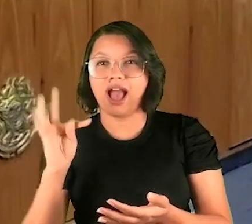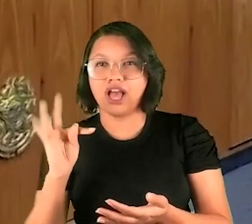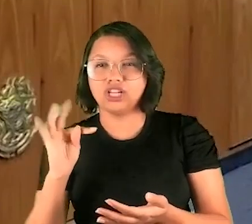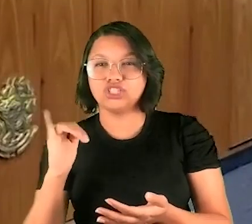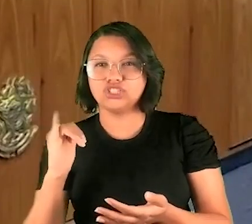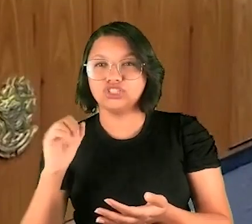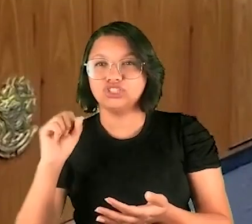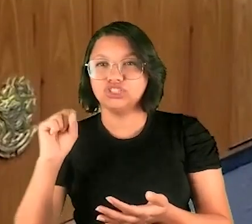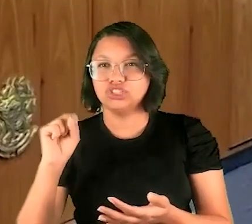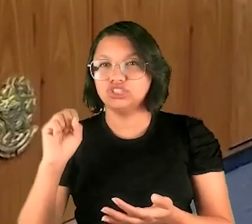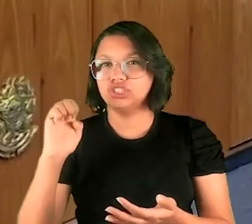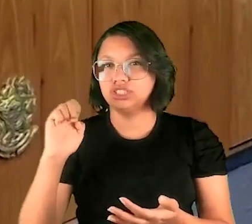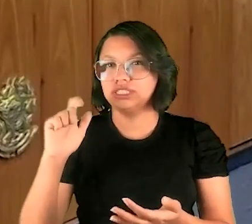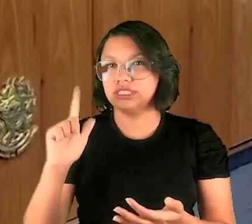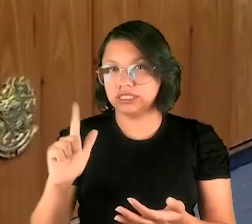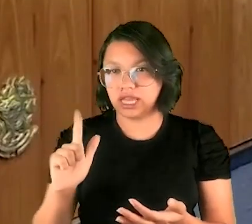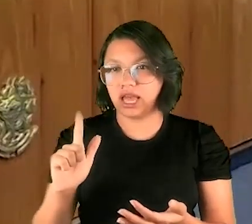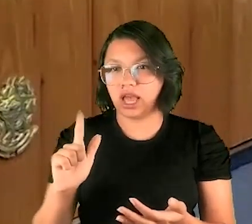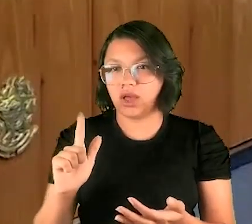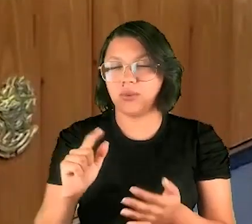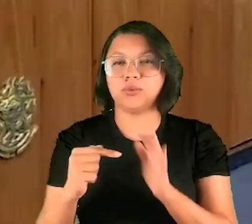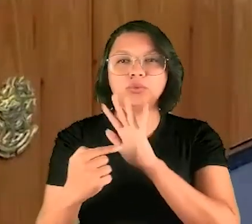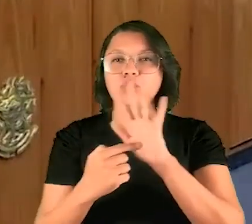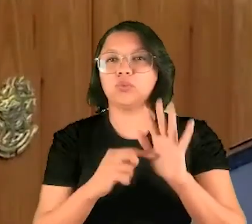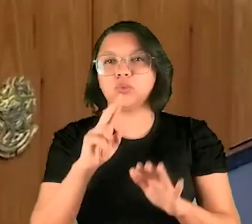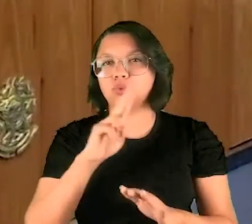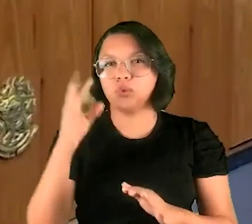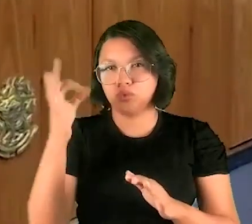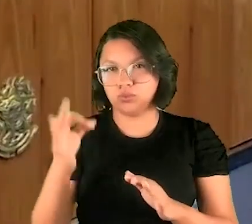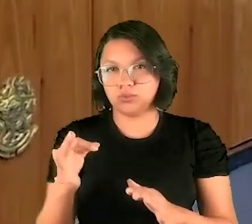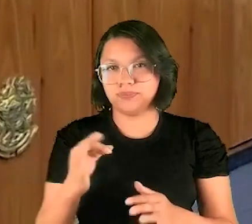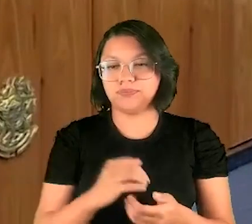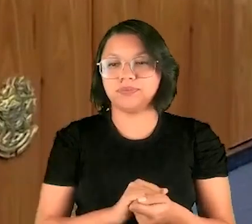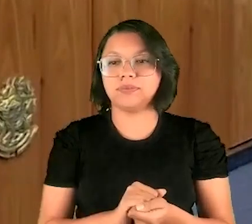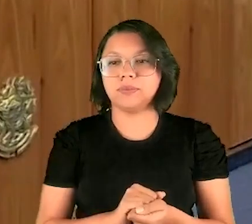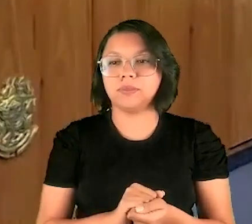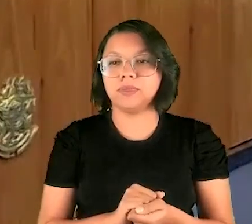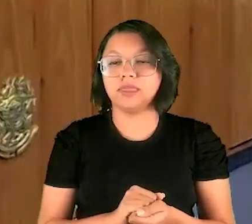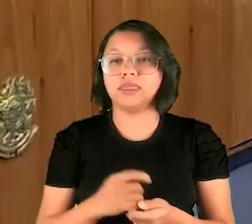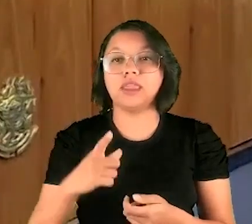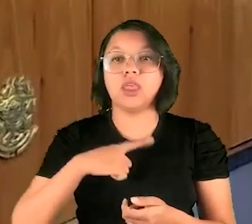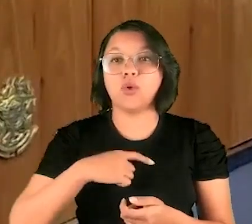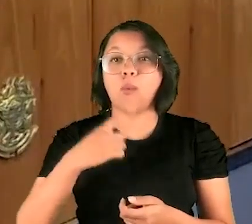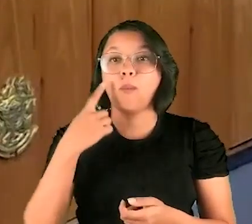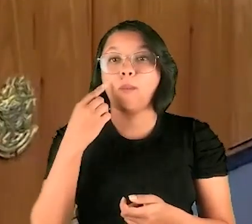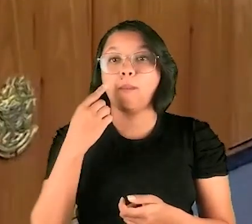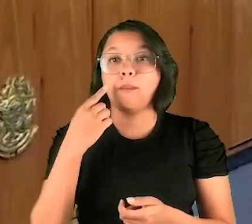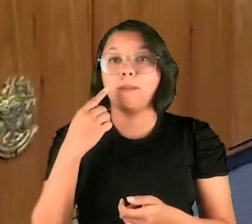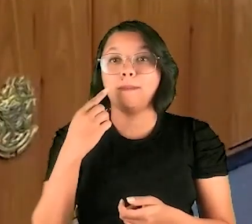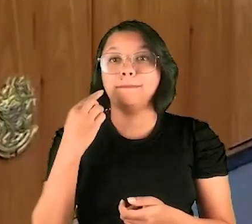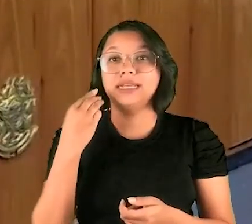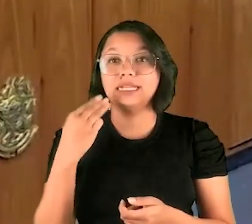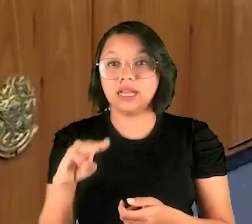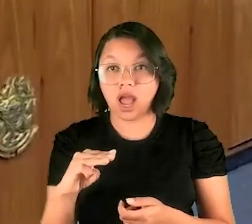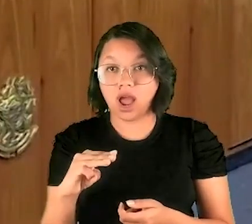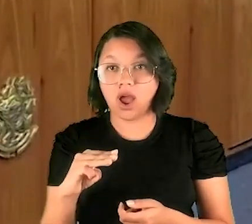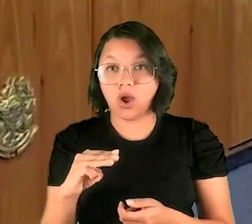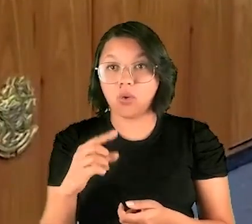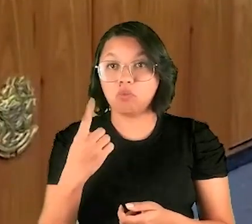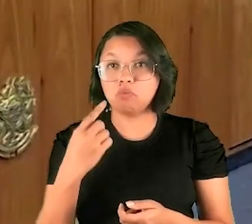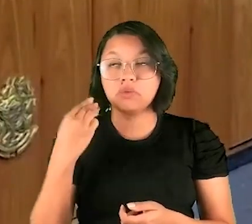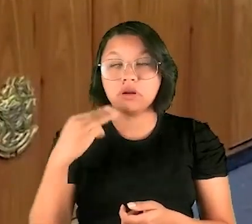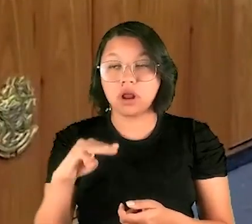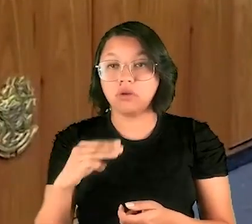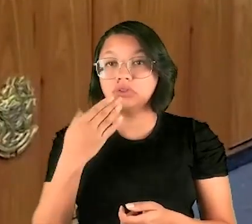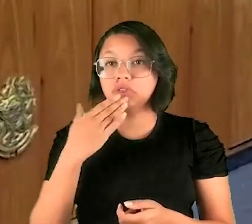pouco. Quando a gente fala de Zolgensma, você tem um caso por 1 milhão de crianças. Mas os Estados Unidos fizeram,